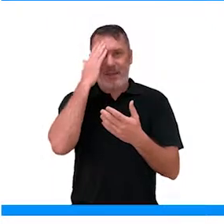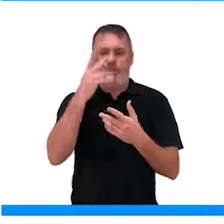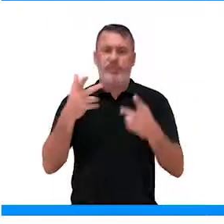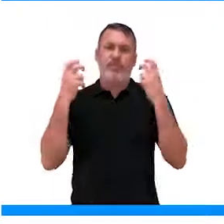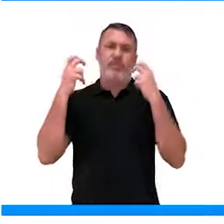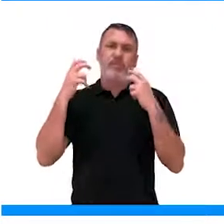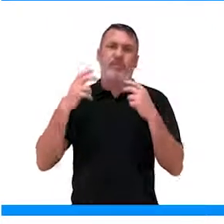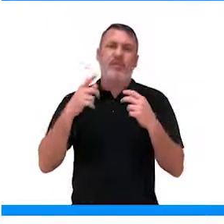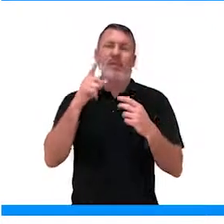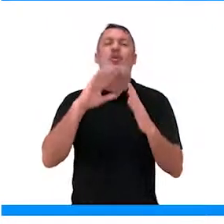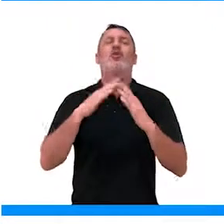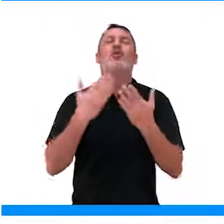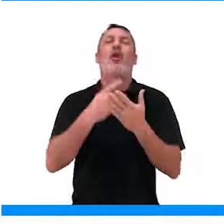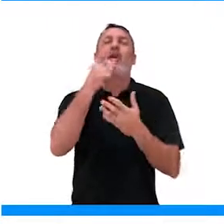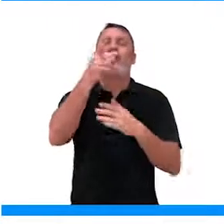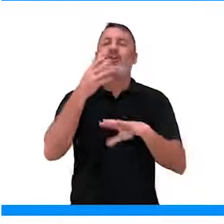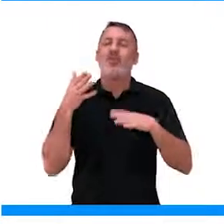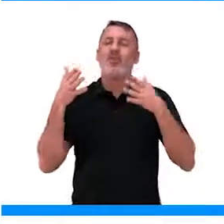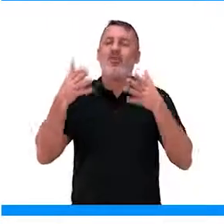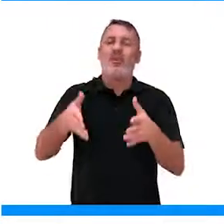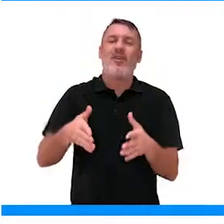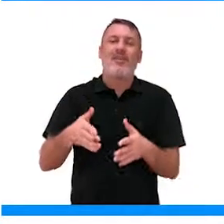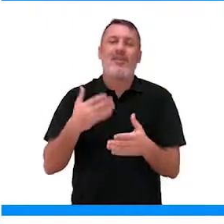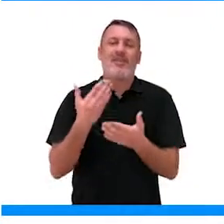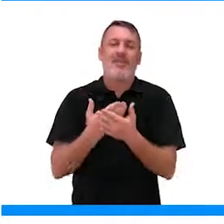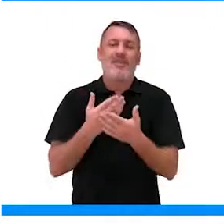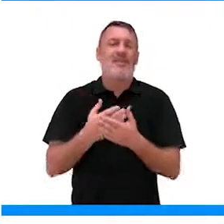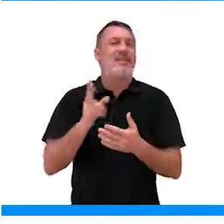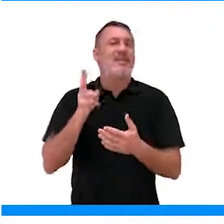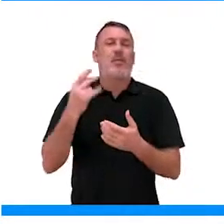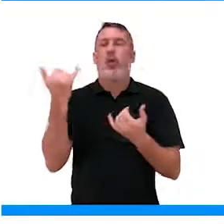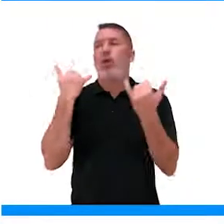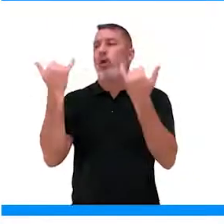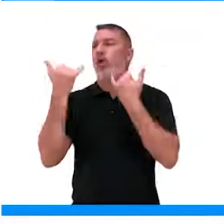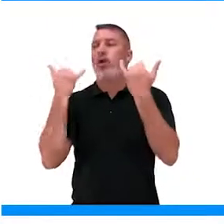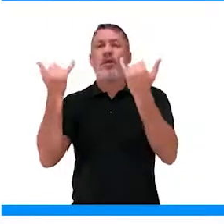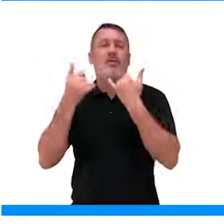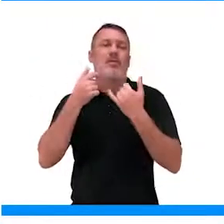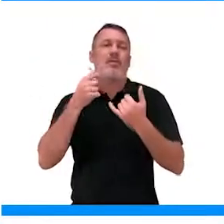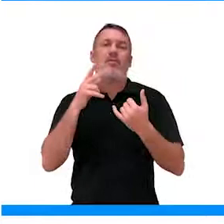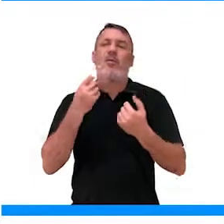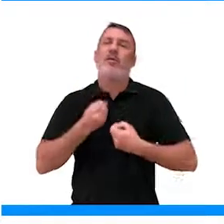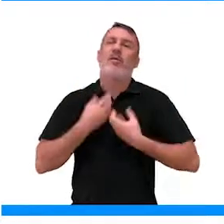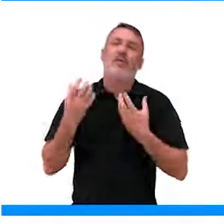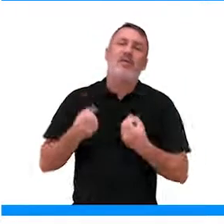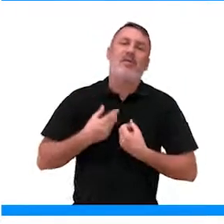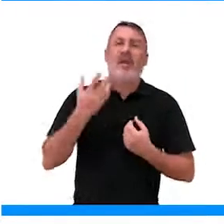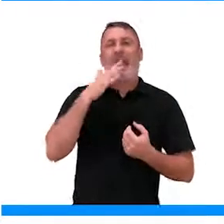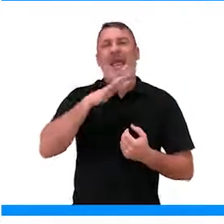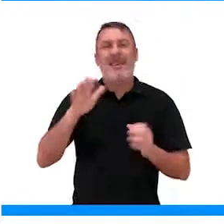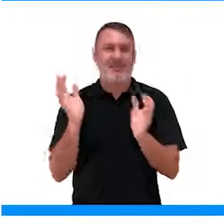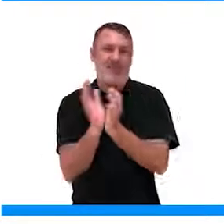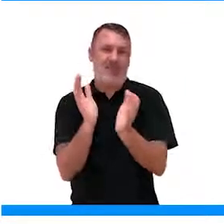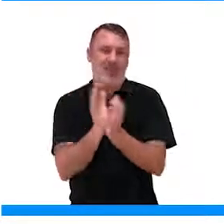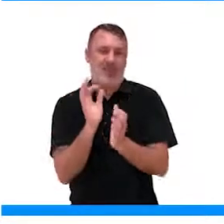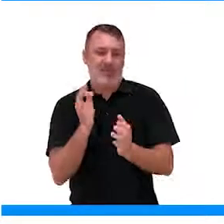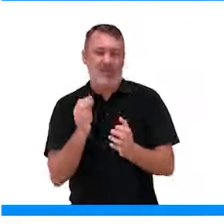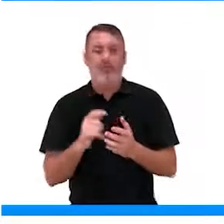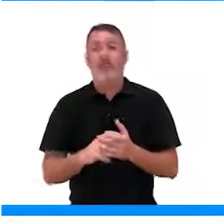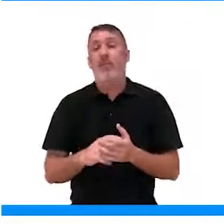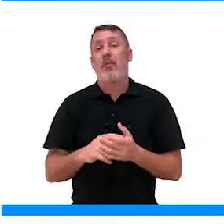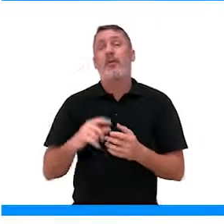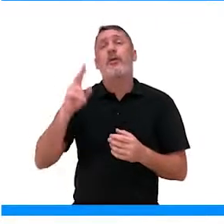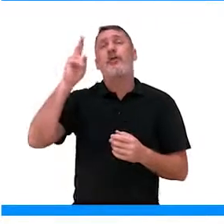alguns a gente entra em contato logo quando entra na escola, que é o caso do conto e da fábula, né? Uma linguagem mais